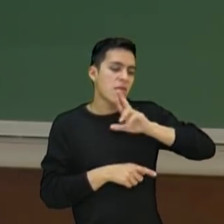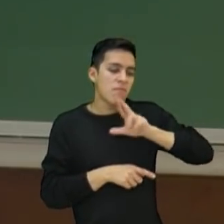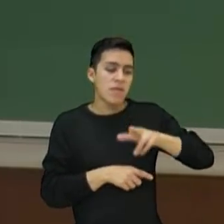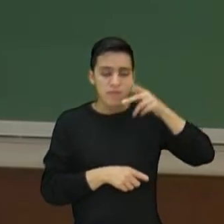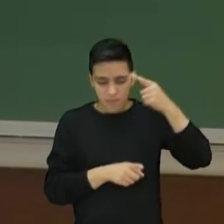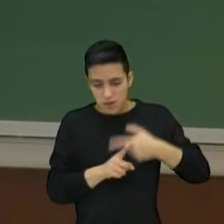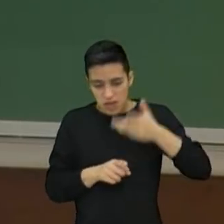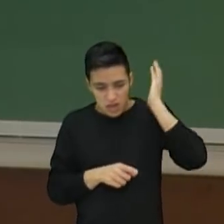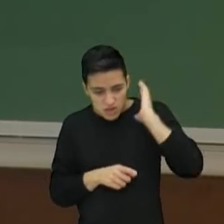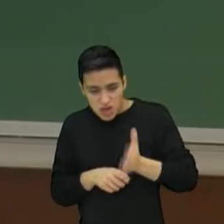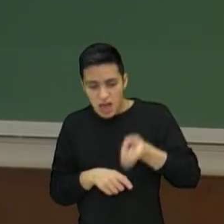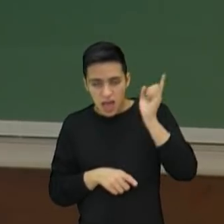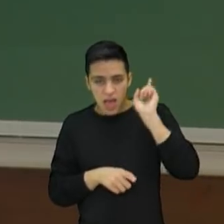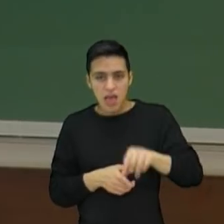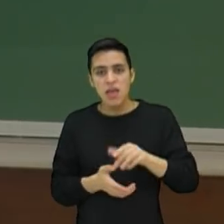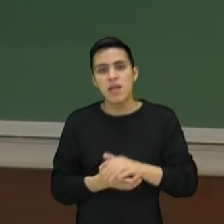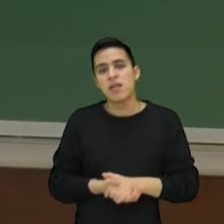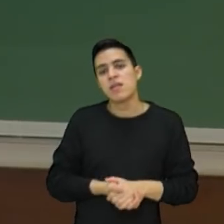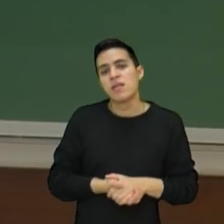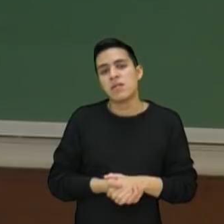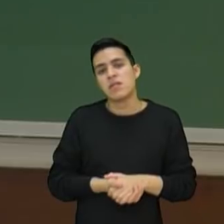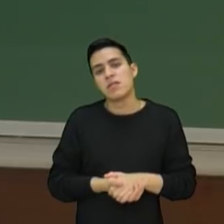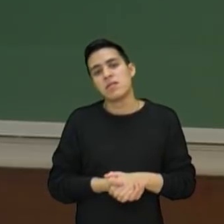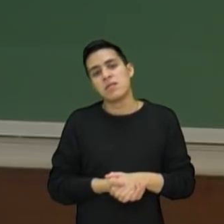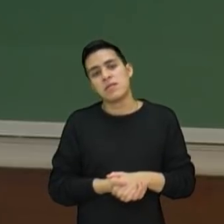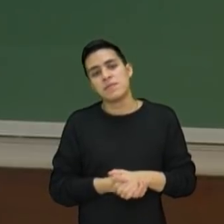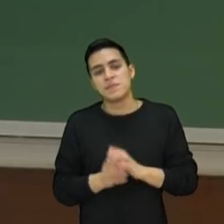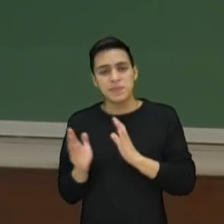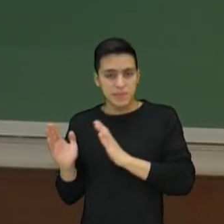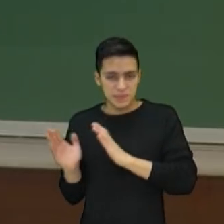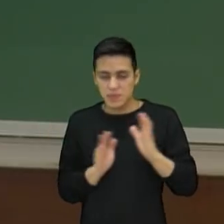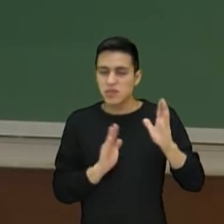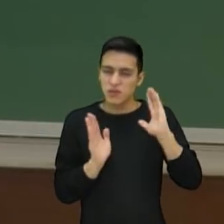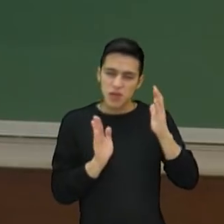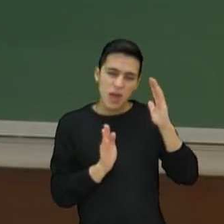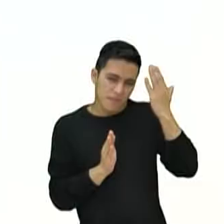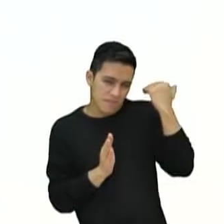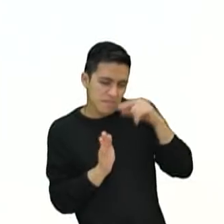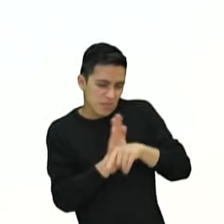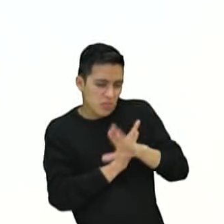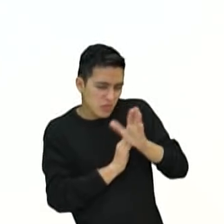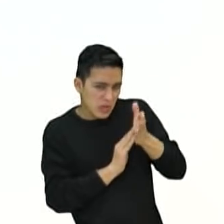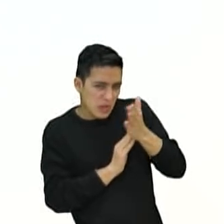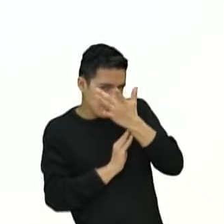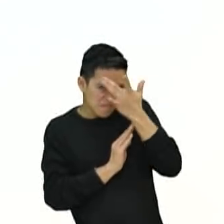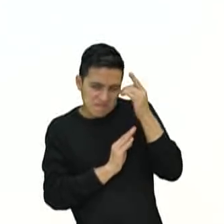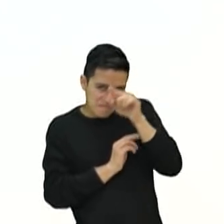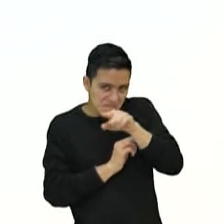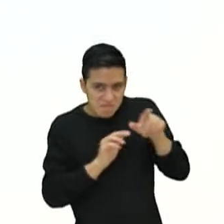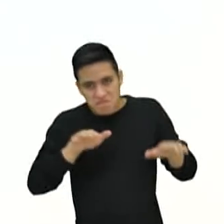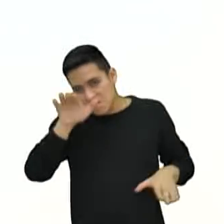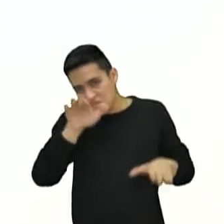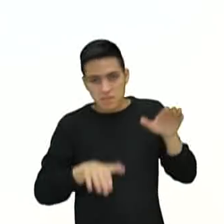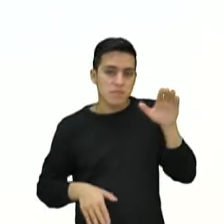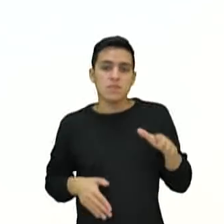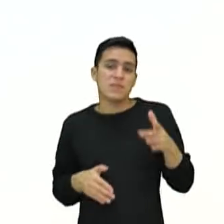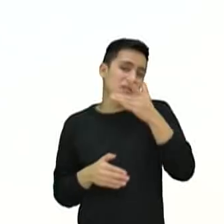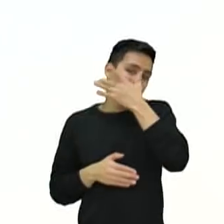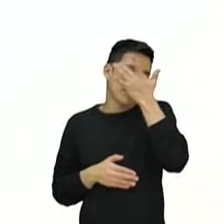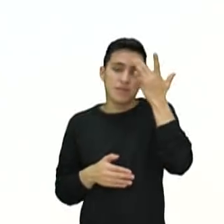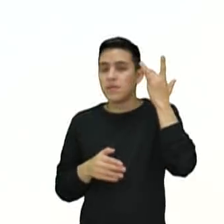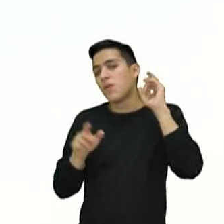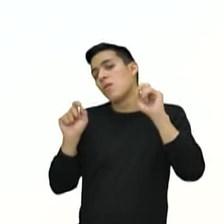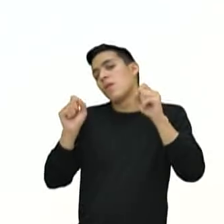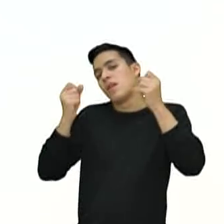será porque ela já é. Então, muito provavelmente você já foi questionado a respeito dessa pergunta, né? E normalmente as pessoas tendem a explicar